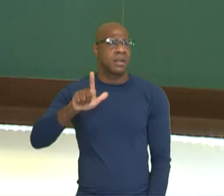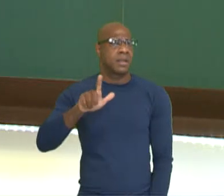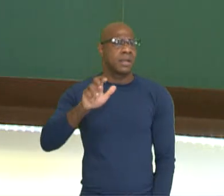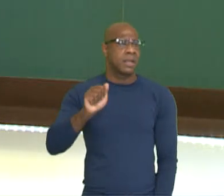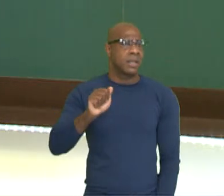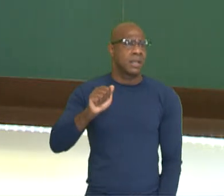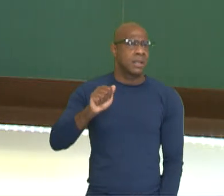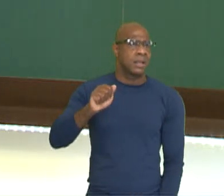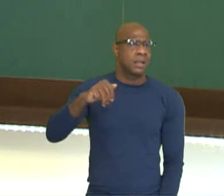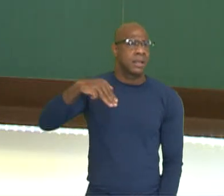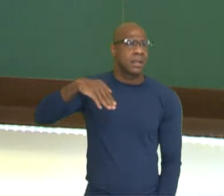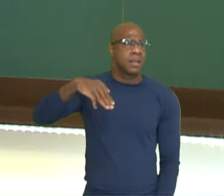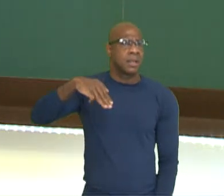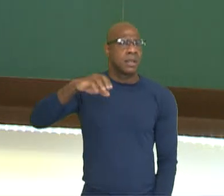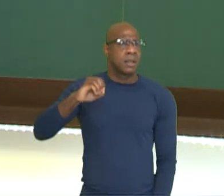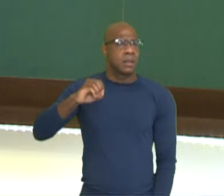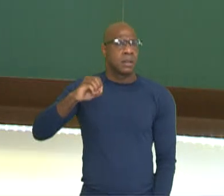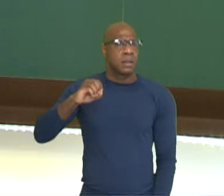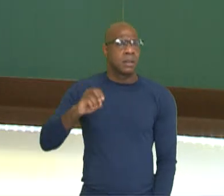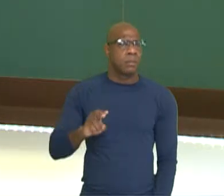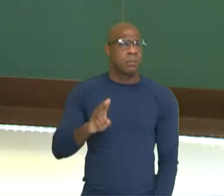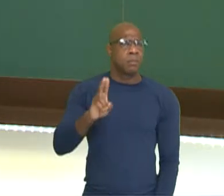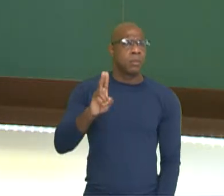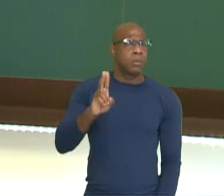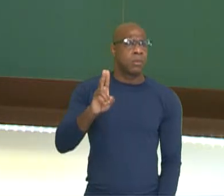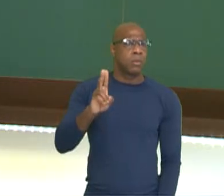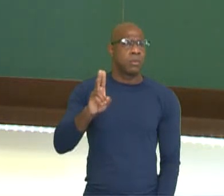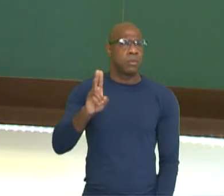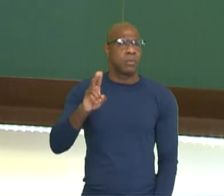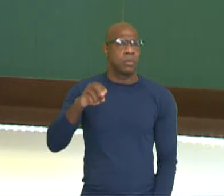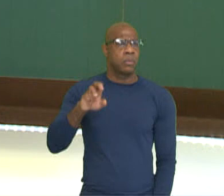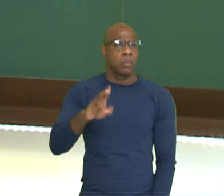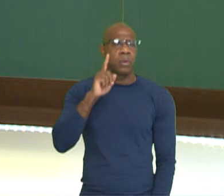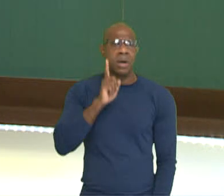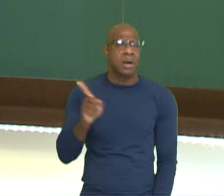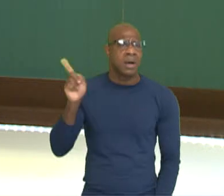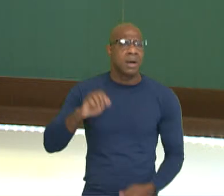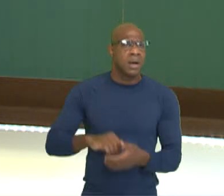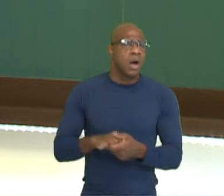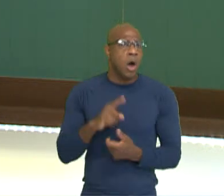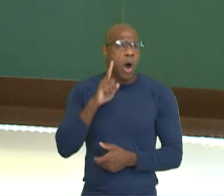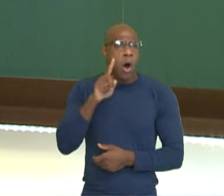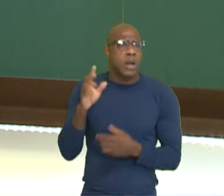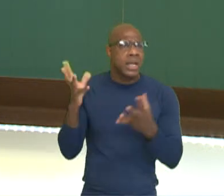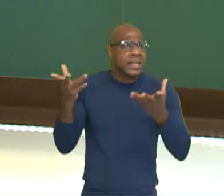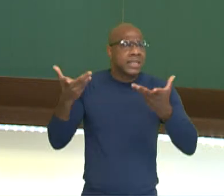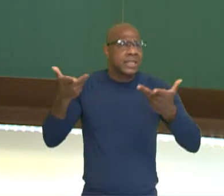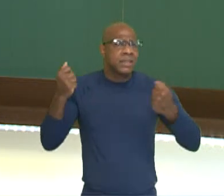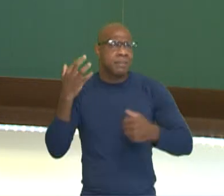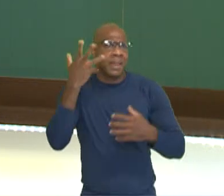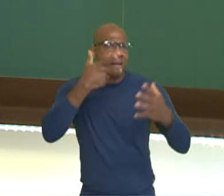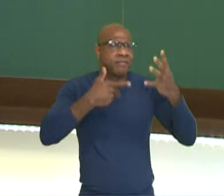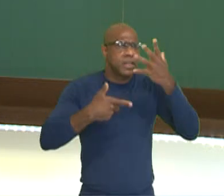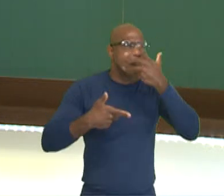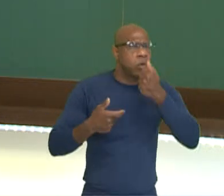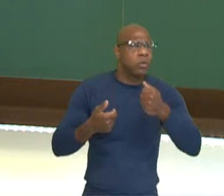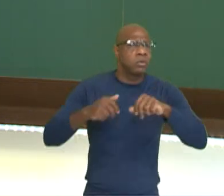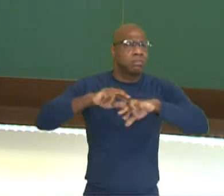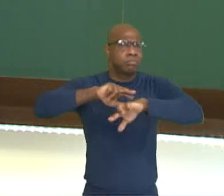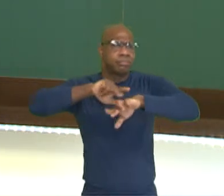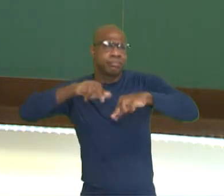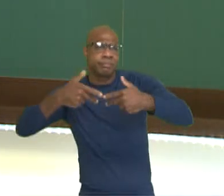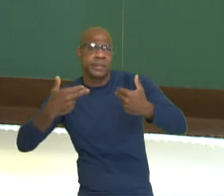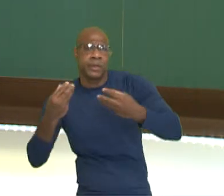por exemplo, às vezes você acha lá uma profissão, olha que lindo, que maravilhoso, né? Mas você não sabe todo o trabalho que há por trás daquilo,